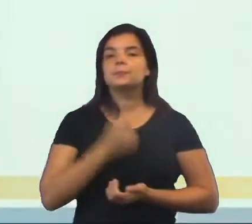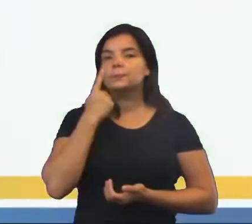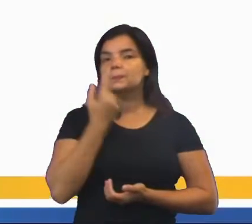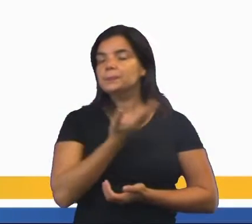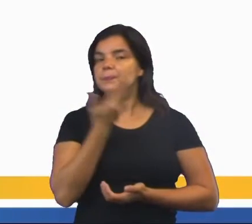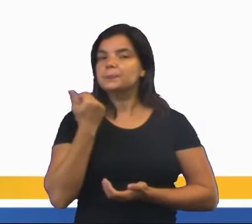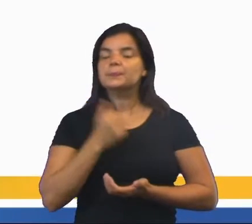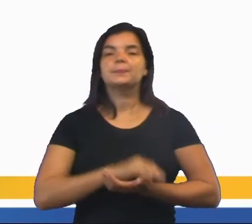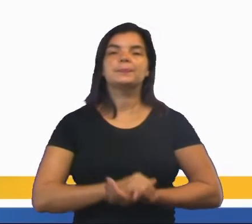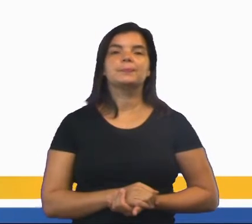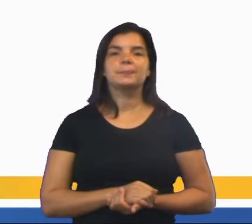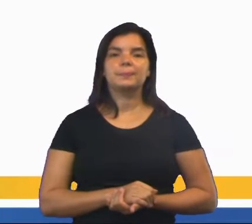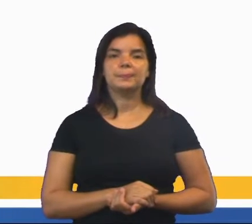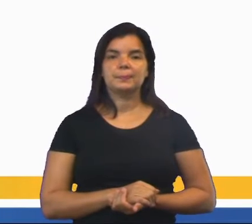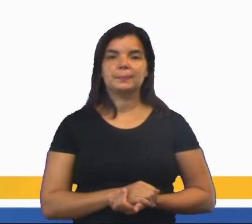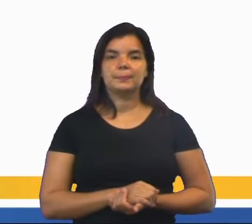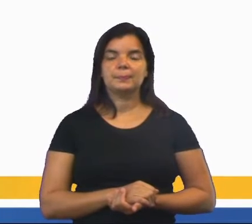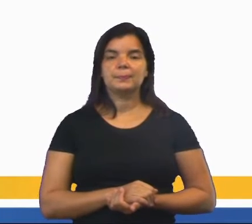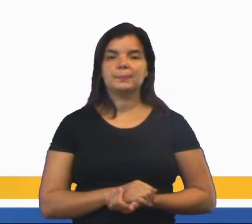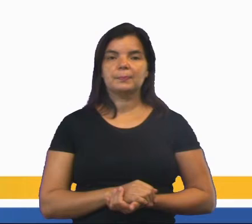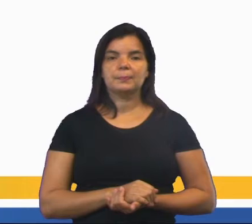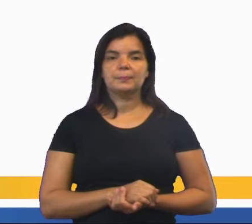juntos!